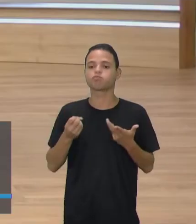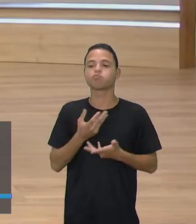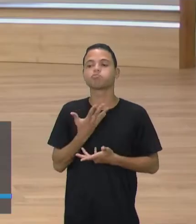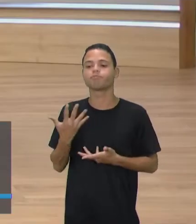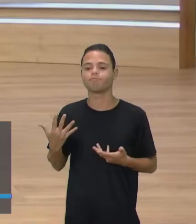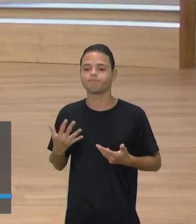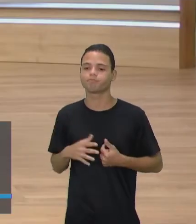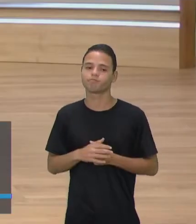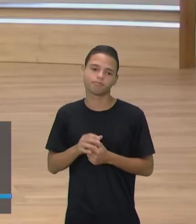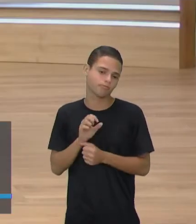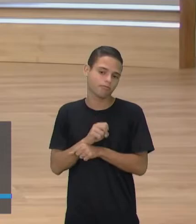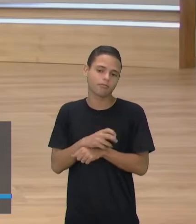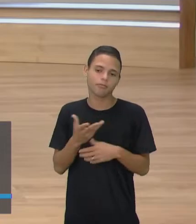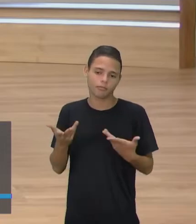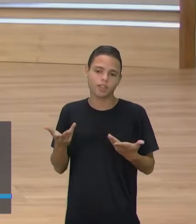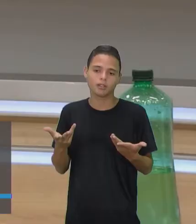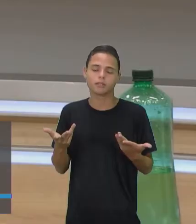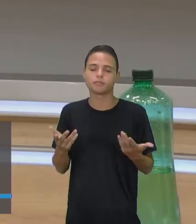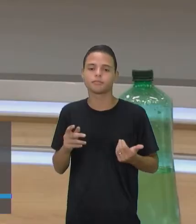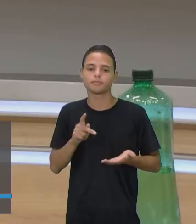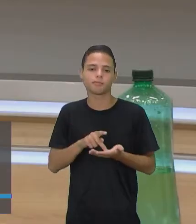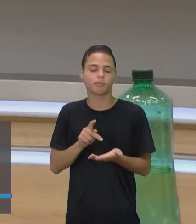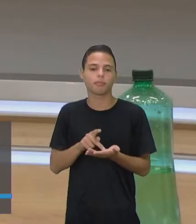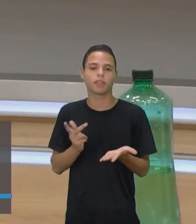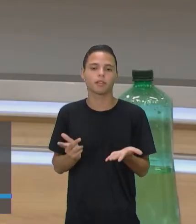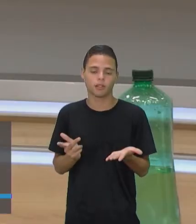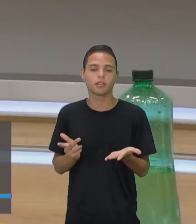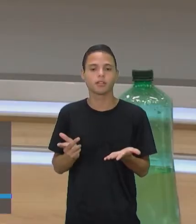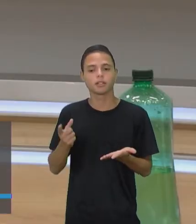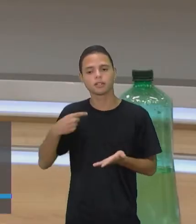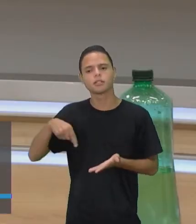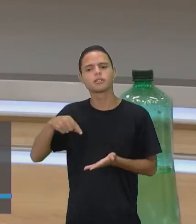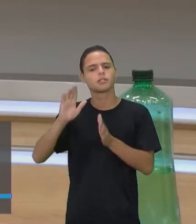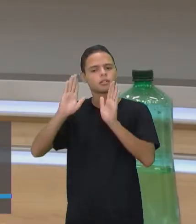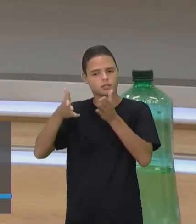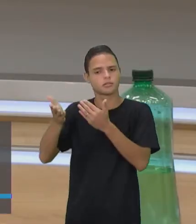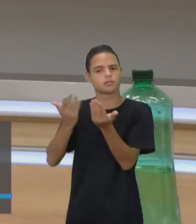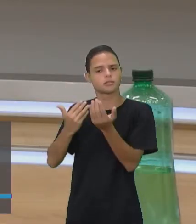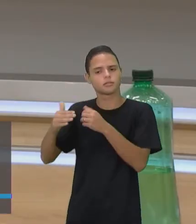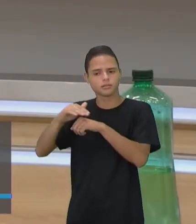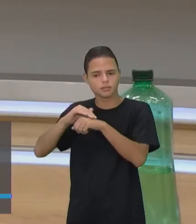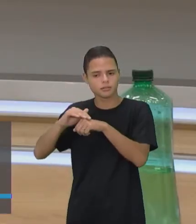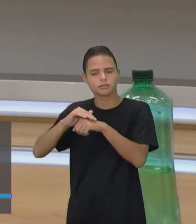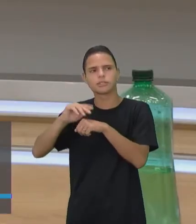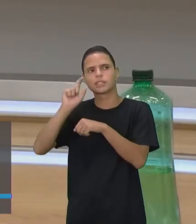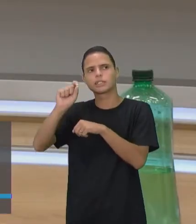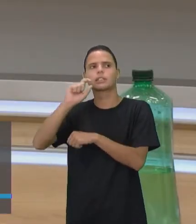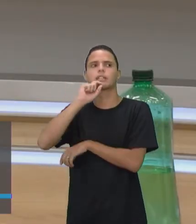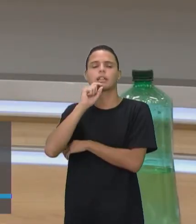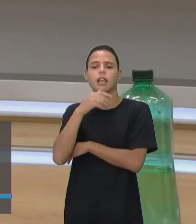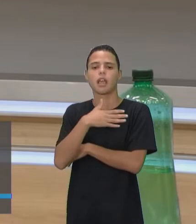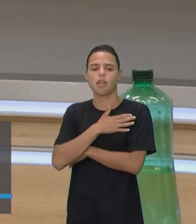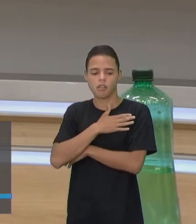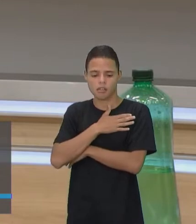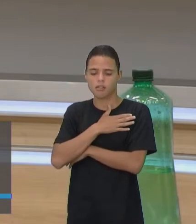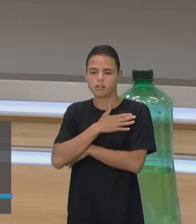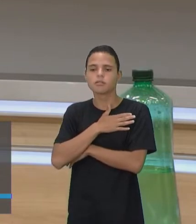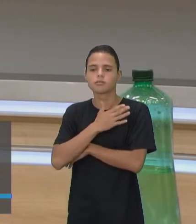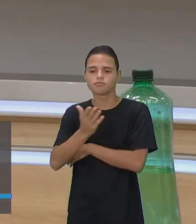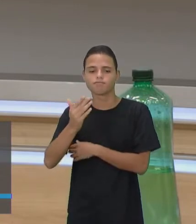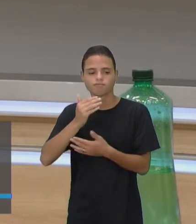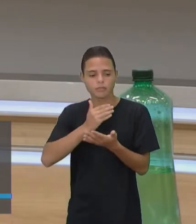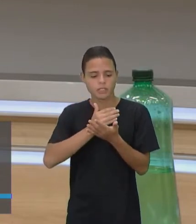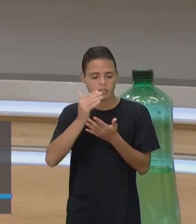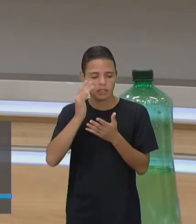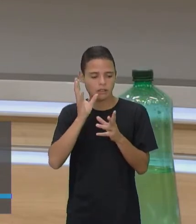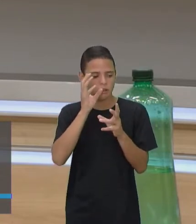É exatamente isso. E às vezes mesmo é aquela questão que a gente já conversou aqui, que é: putz, eu fui aqui, fiz todo esse